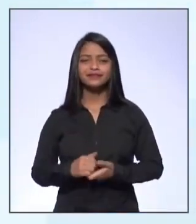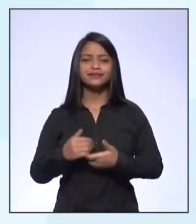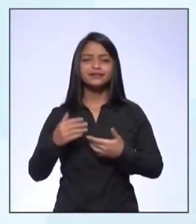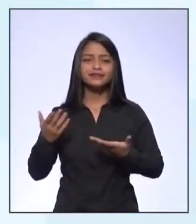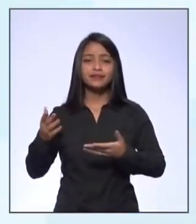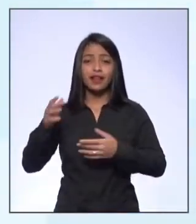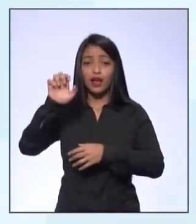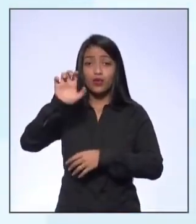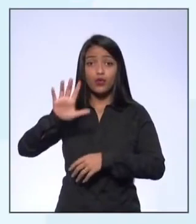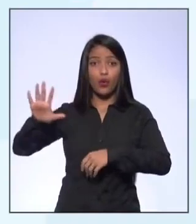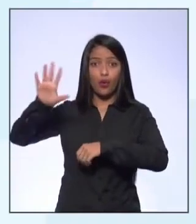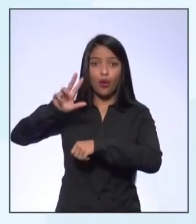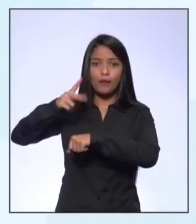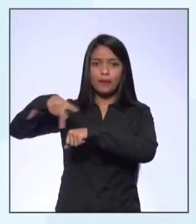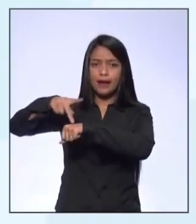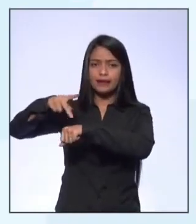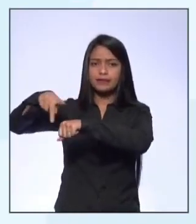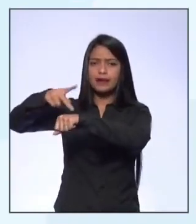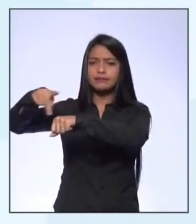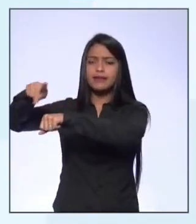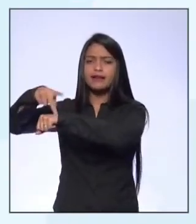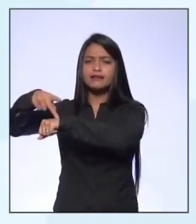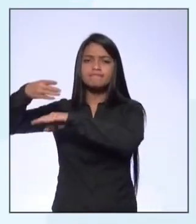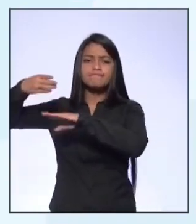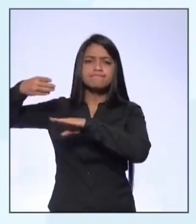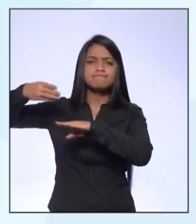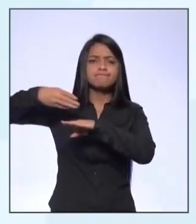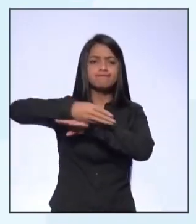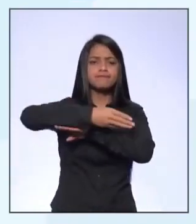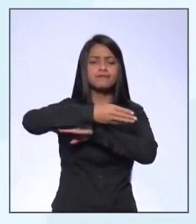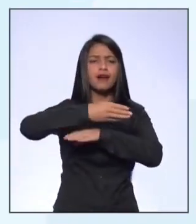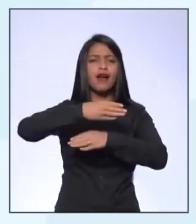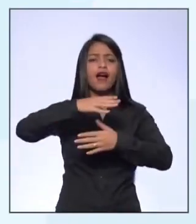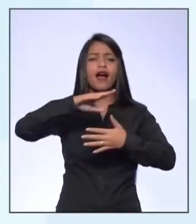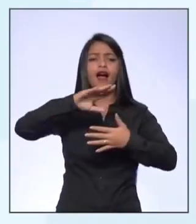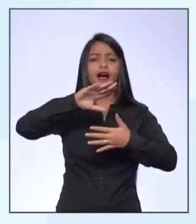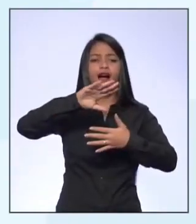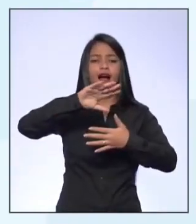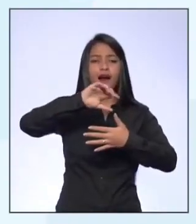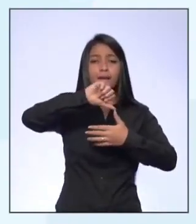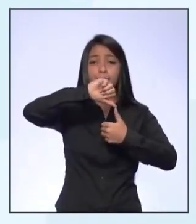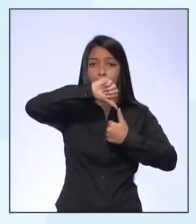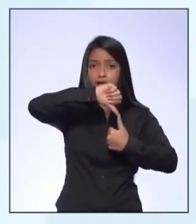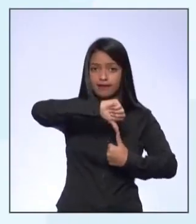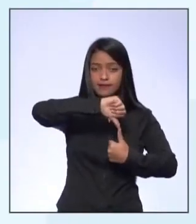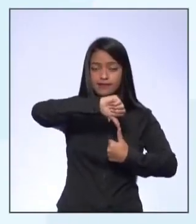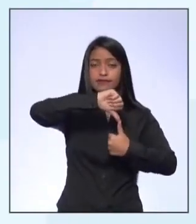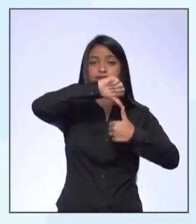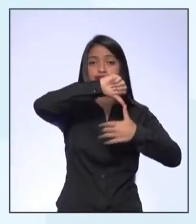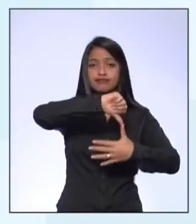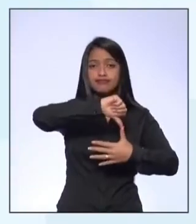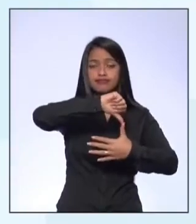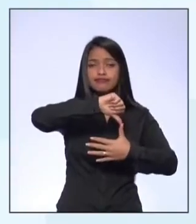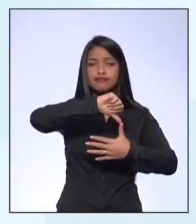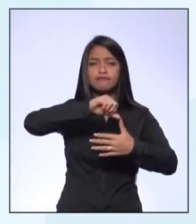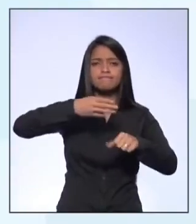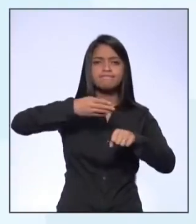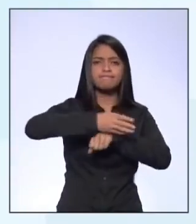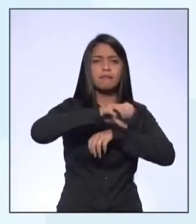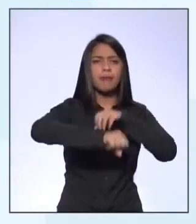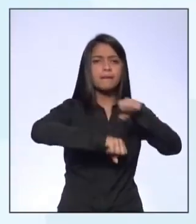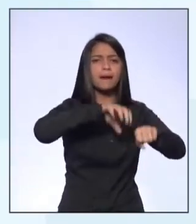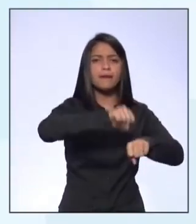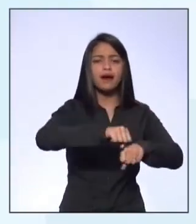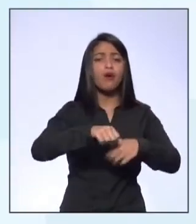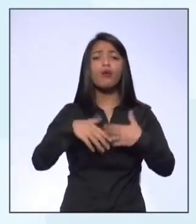Quais países europeus colonizaram as Américas Central e do Sul? Lembrando que,